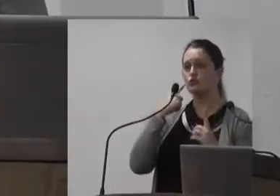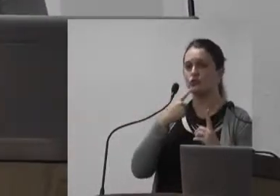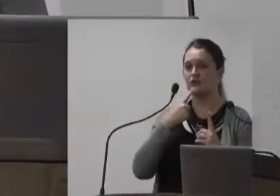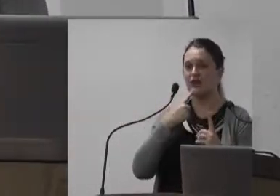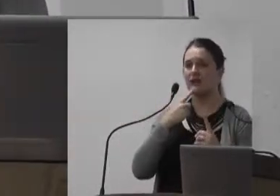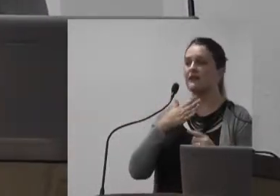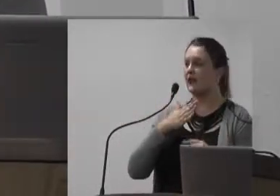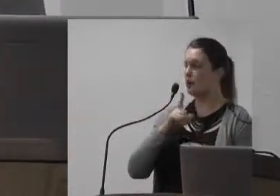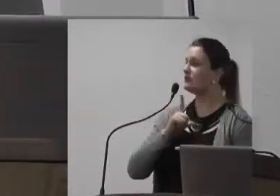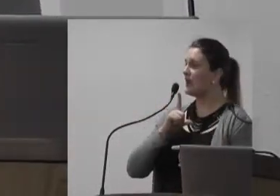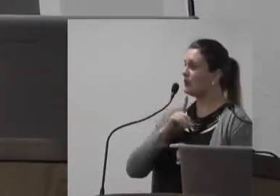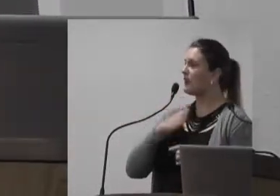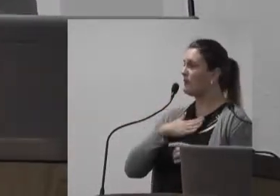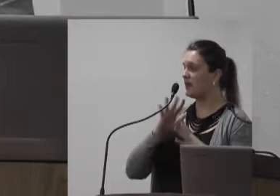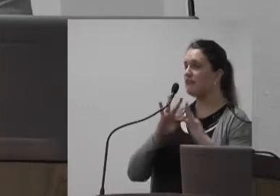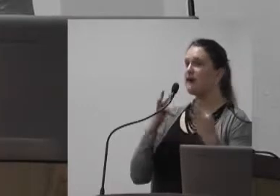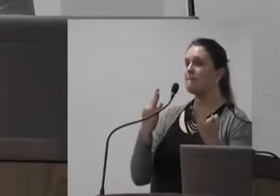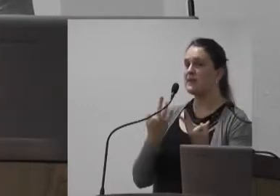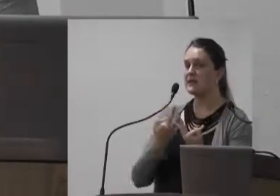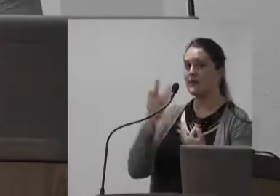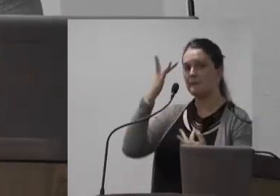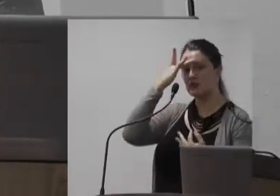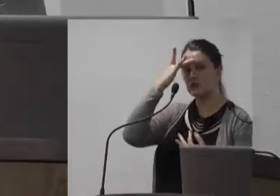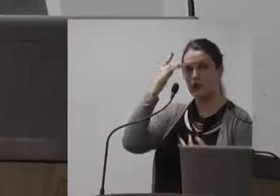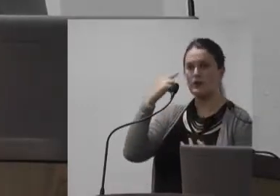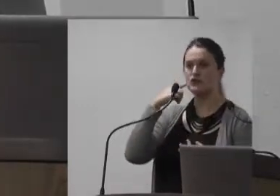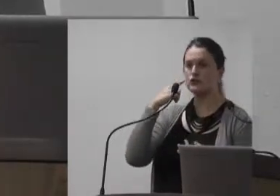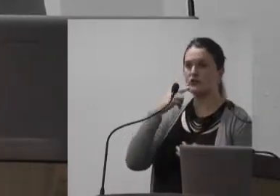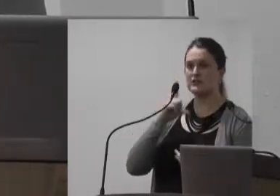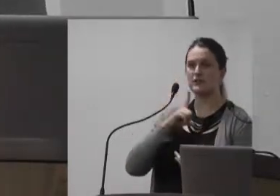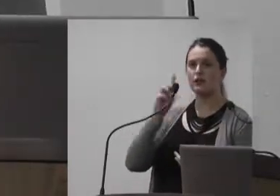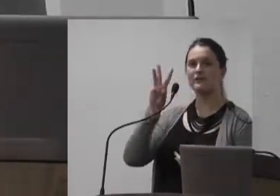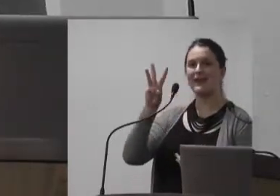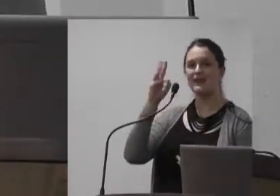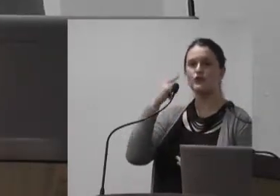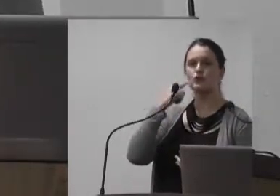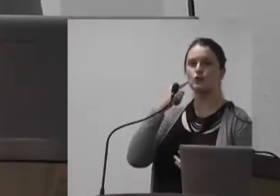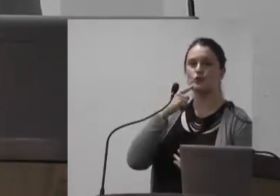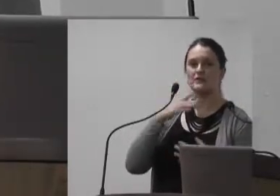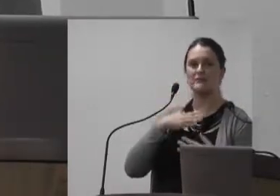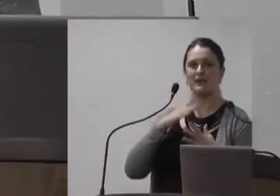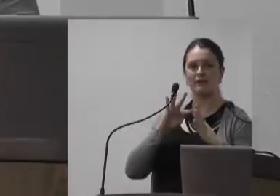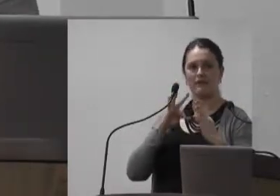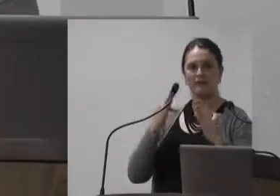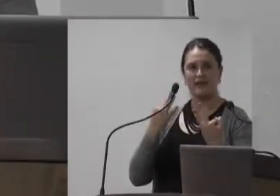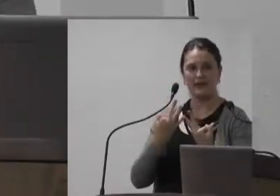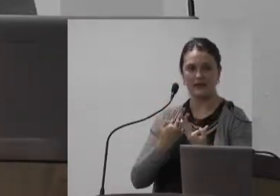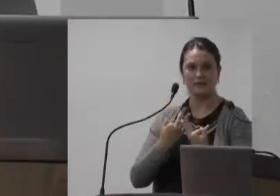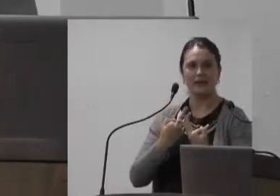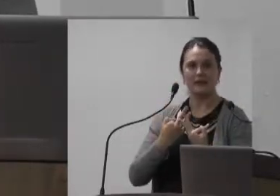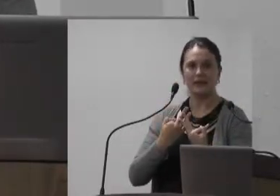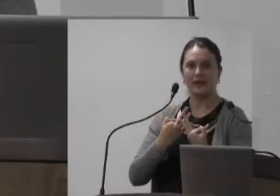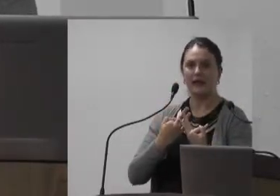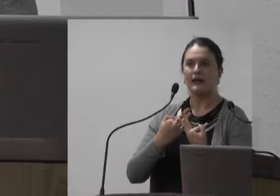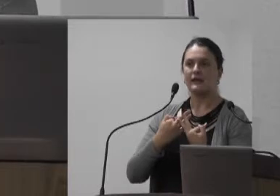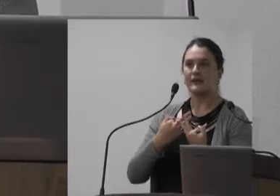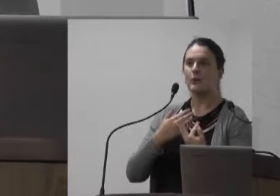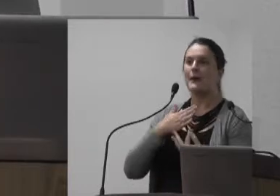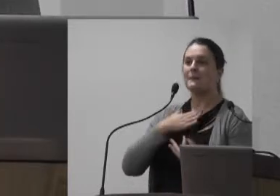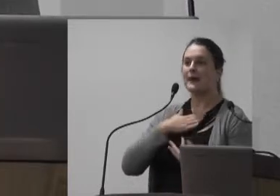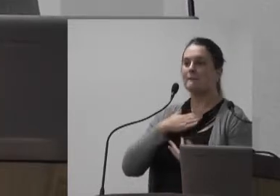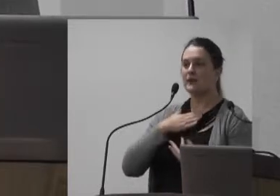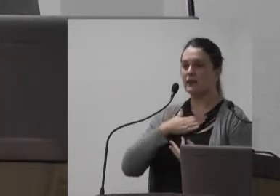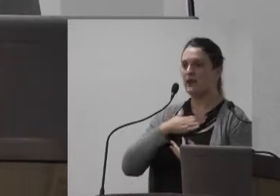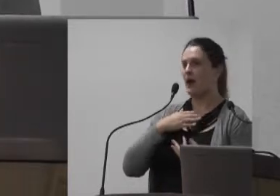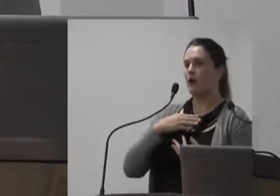comunidade surda, né? Eu tenho na minha família pessoas surdas, eu tenho 3 surdos na minha família, né?